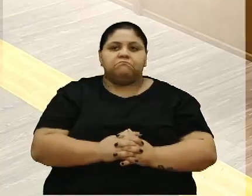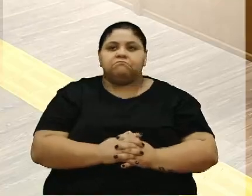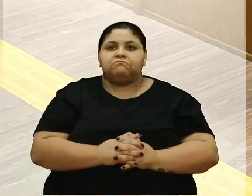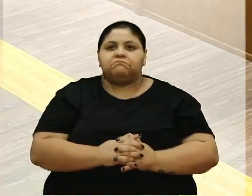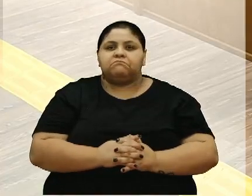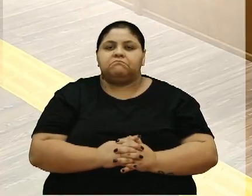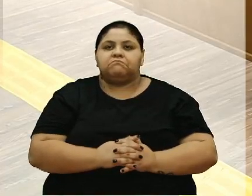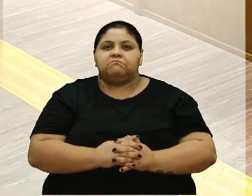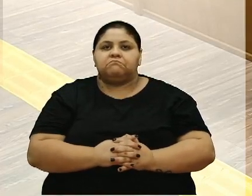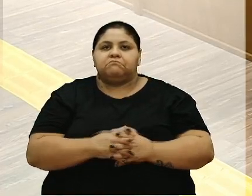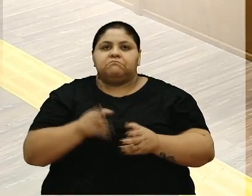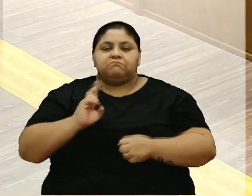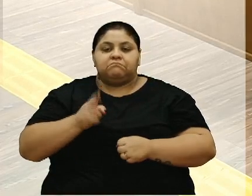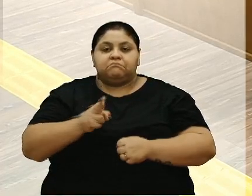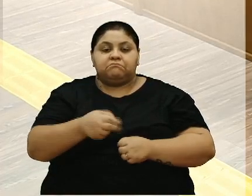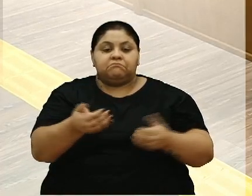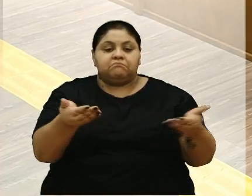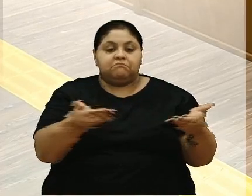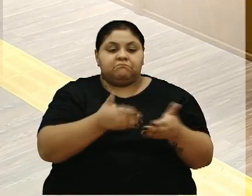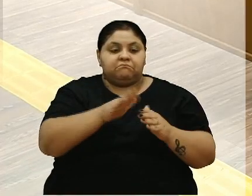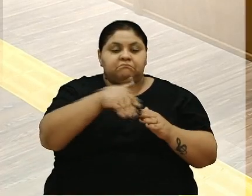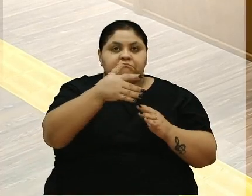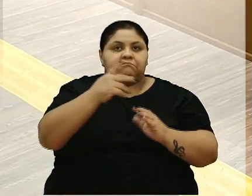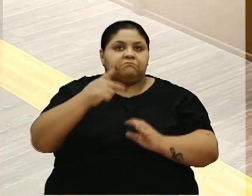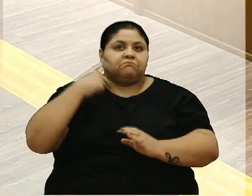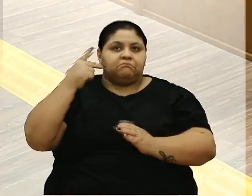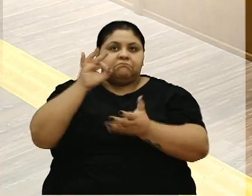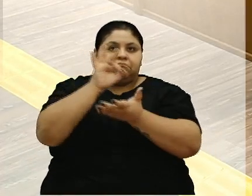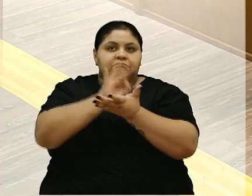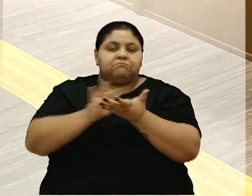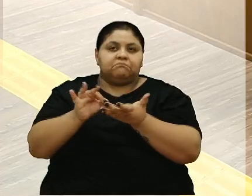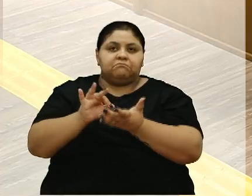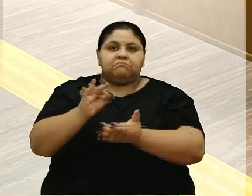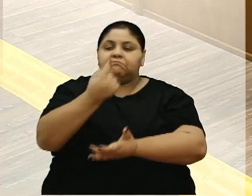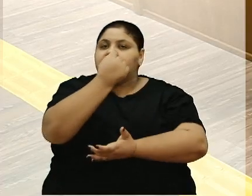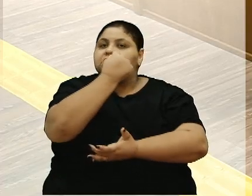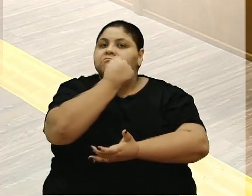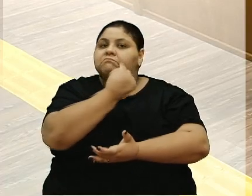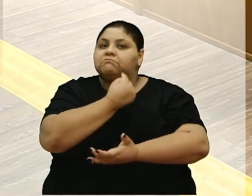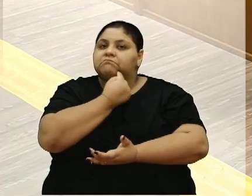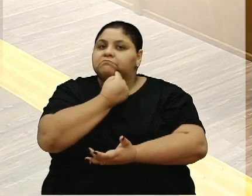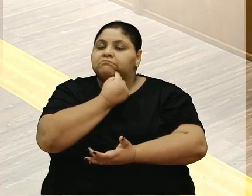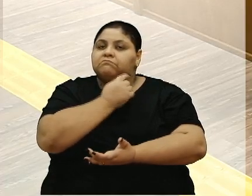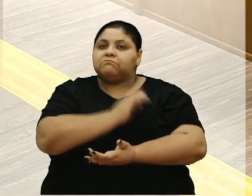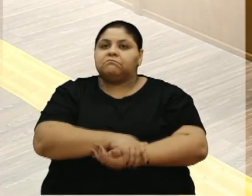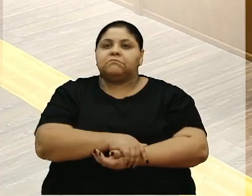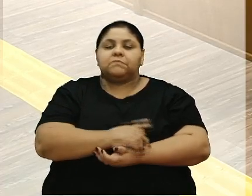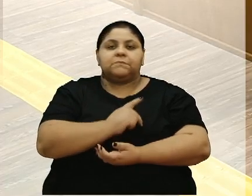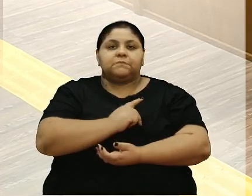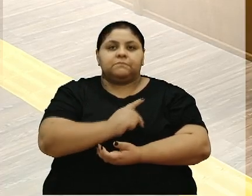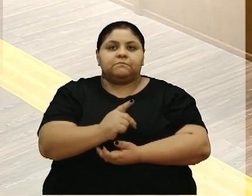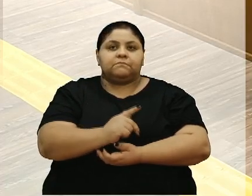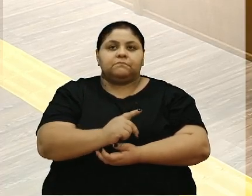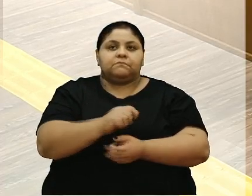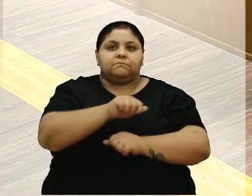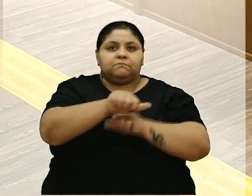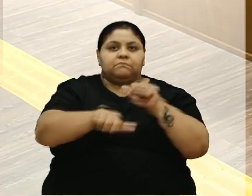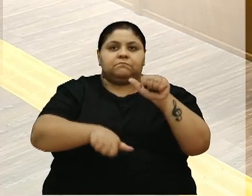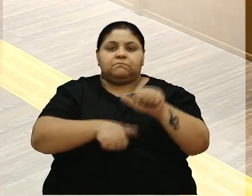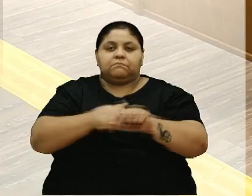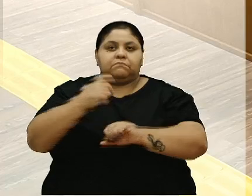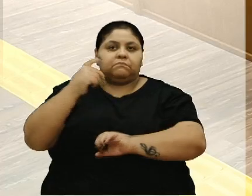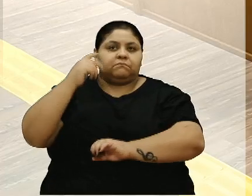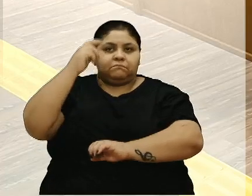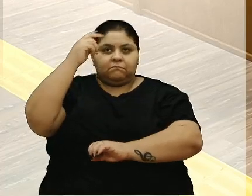Estamos no espaço do grande expediente. Agora o próximo vereador inscrito, o vereador Wagner Petrini. Presidente, cedo meu espaço ao vereador Rafael